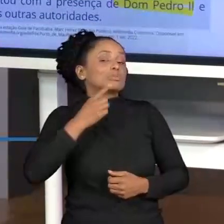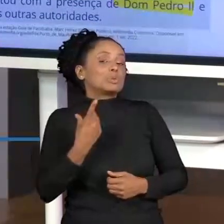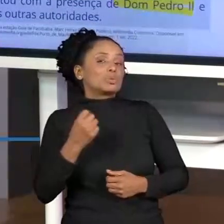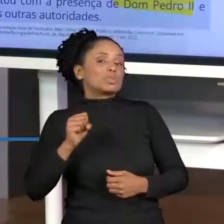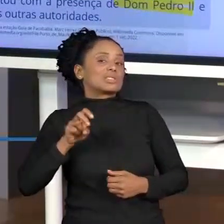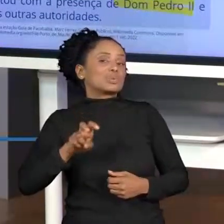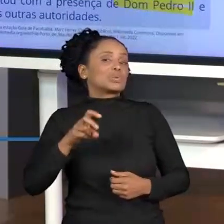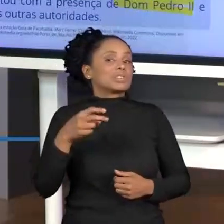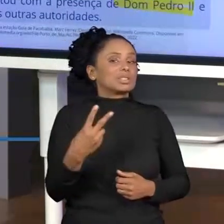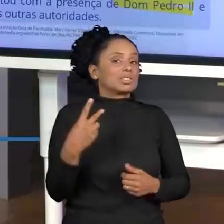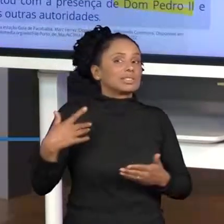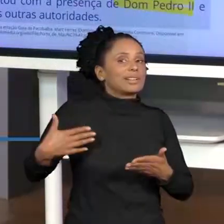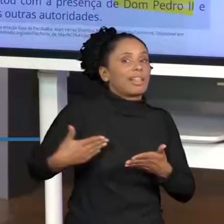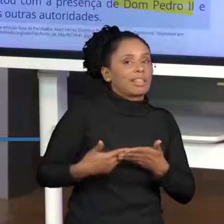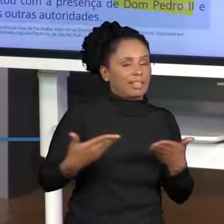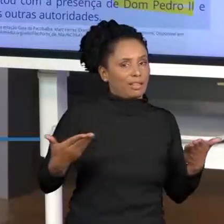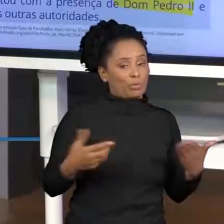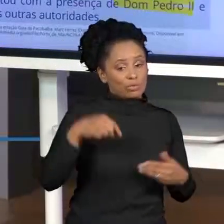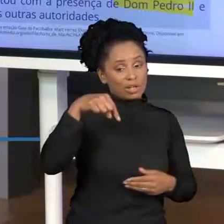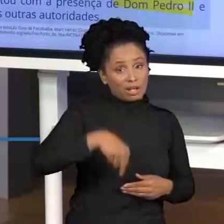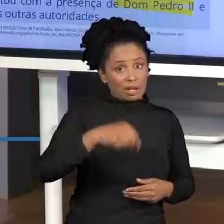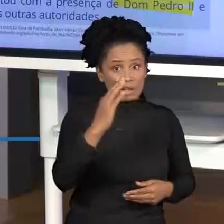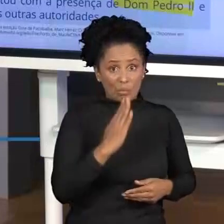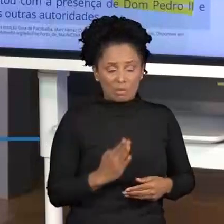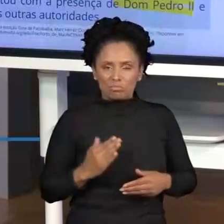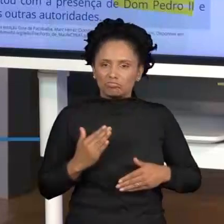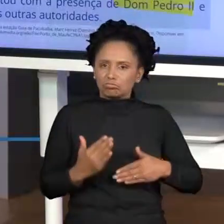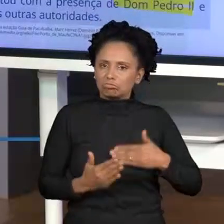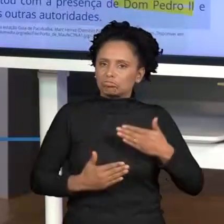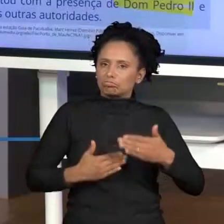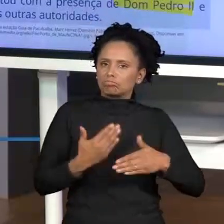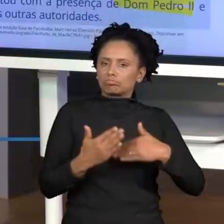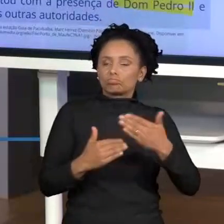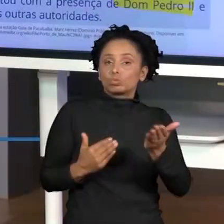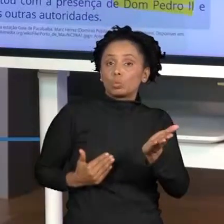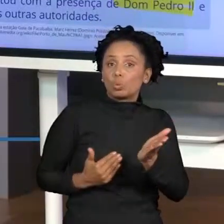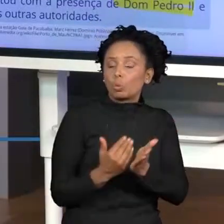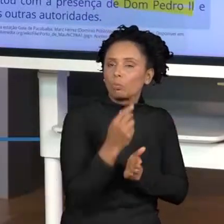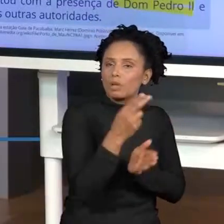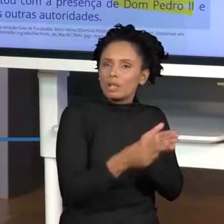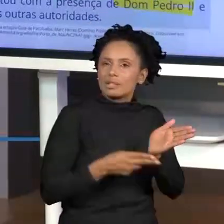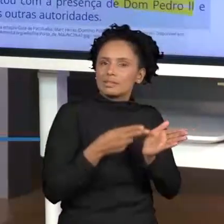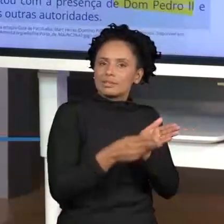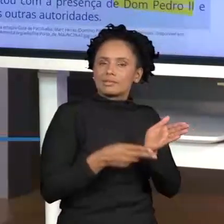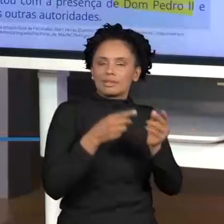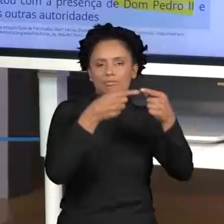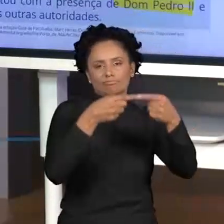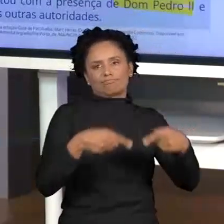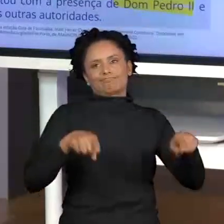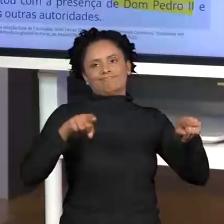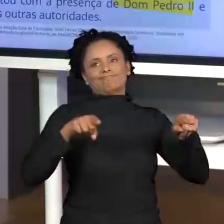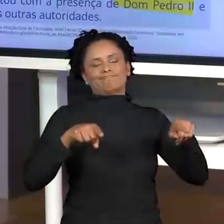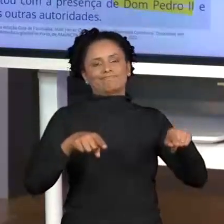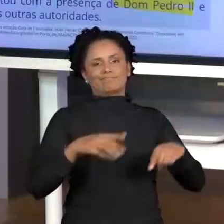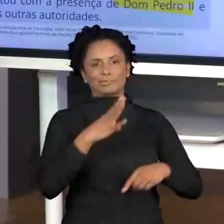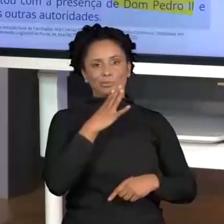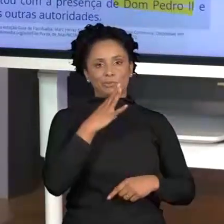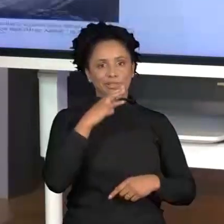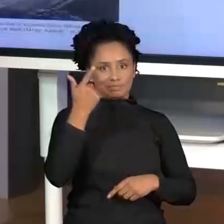1852, o Brasil dá os seus primeiros passos aí nas ferrovias. Muito bem, vamos conhecer um pouquinho